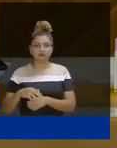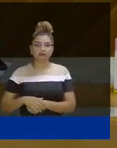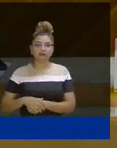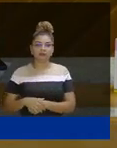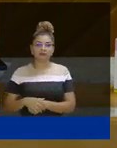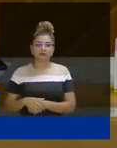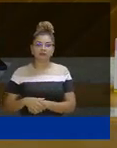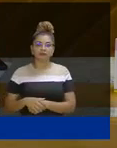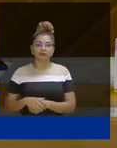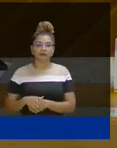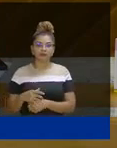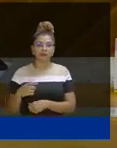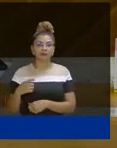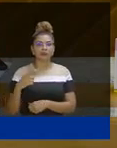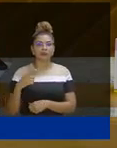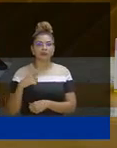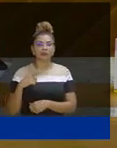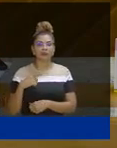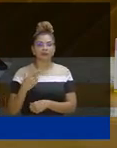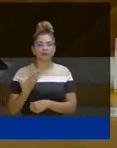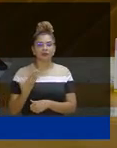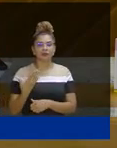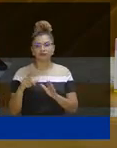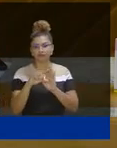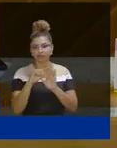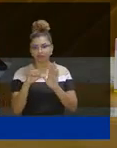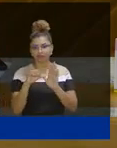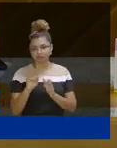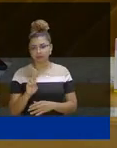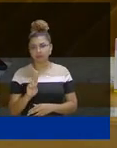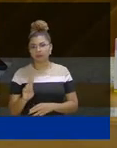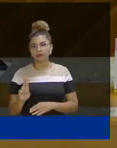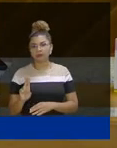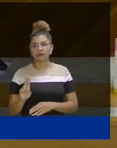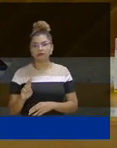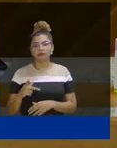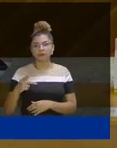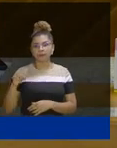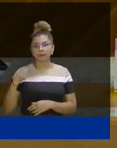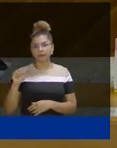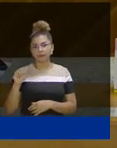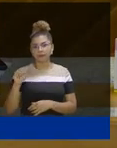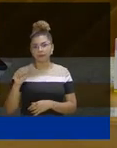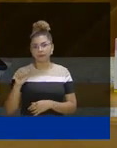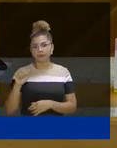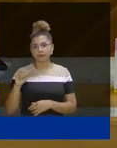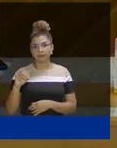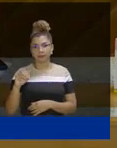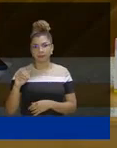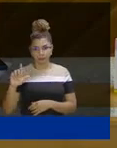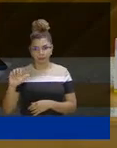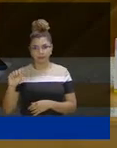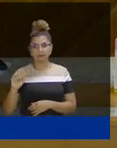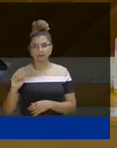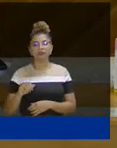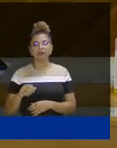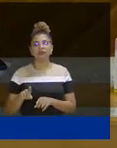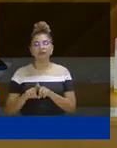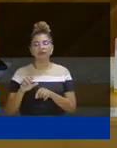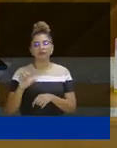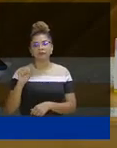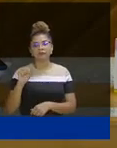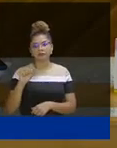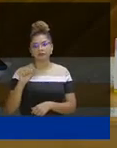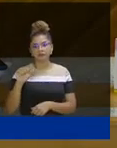tem como indicados na lista tríplice Paola Julien dos Santos, Sandra Alcântara